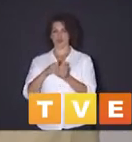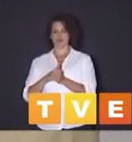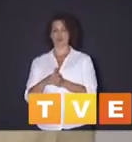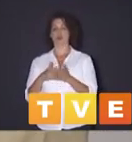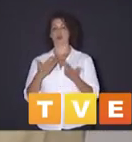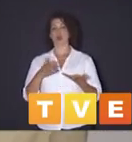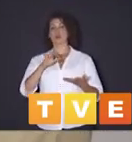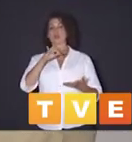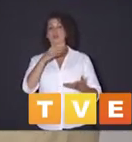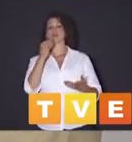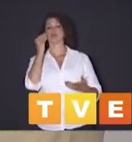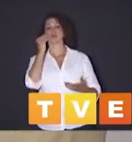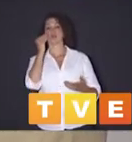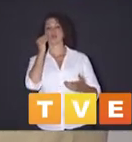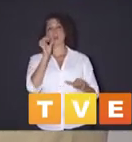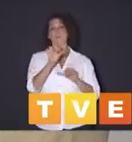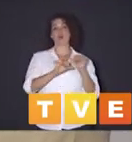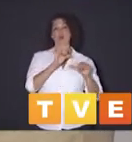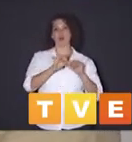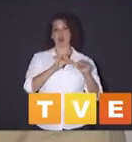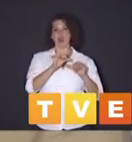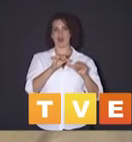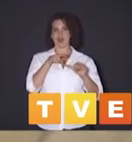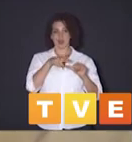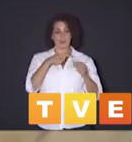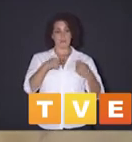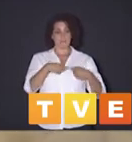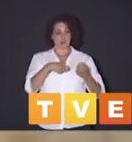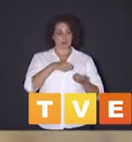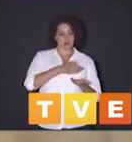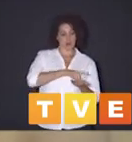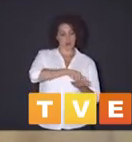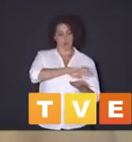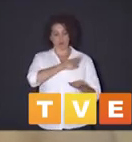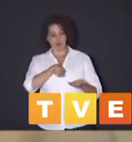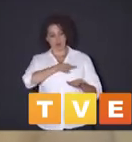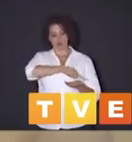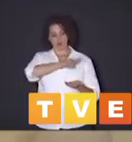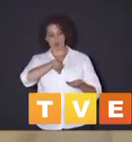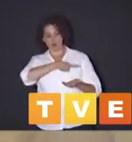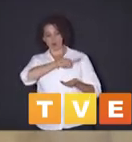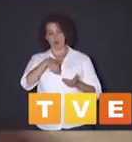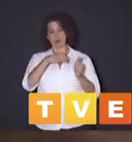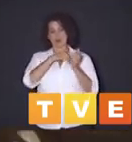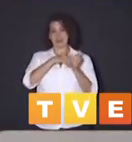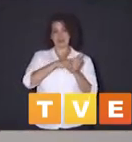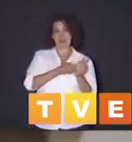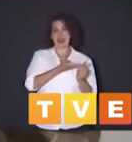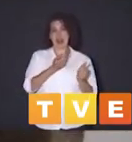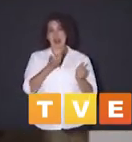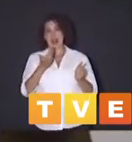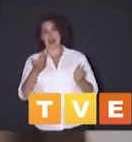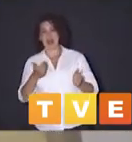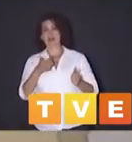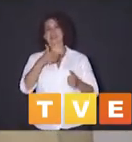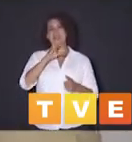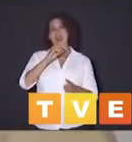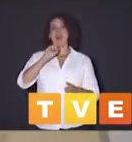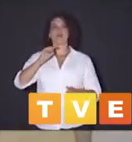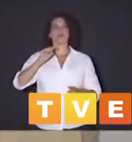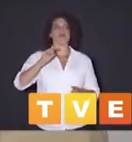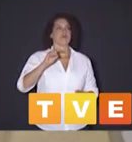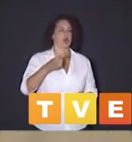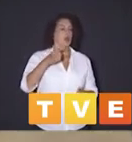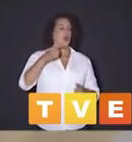tentar alterar uma transação dessa você tem que alterar todas os todas as páginas do livro em mais de 10 mil servidores então